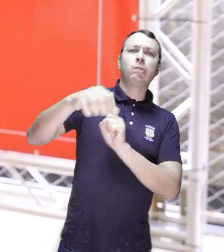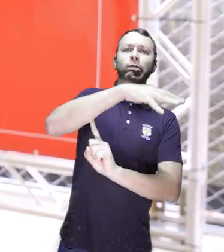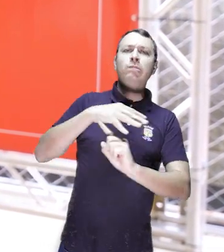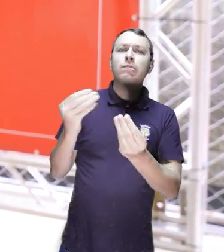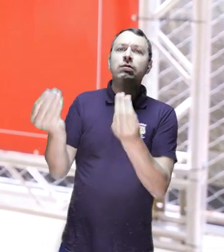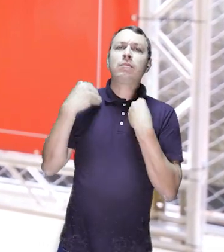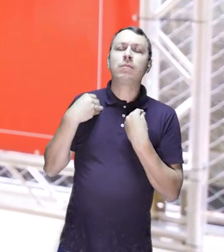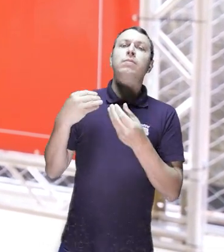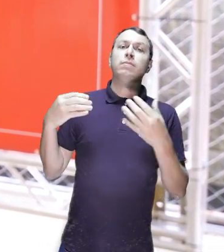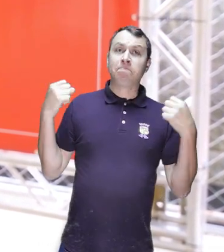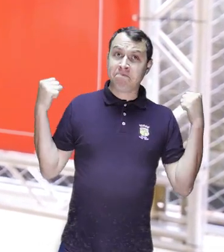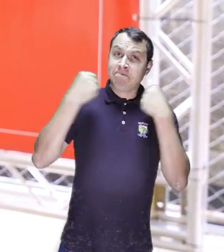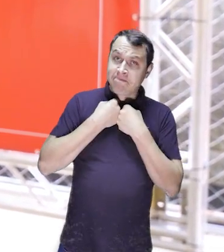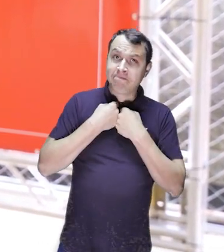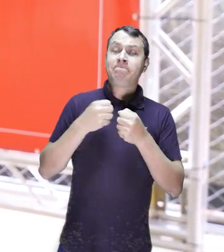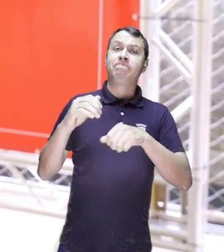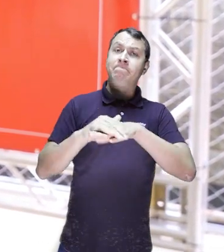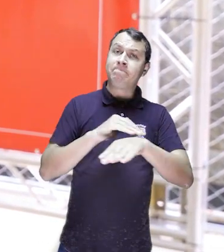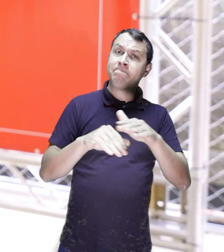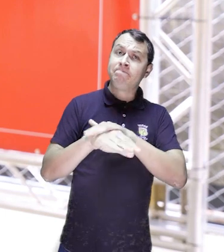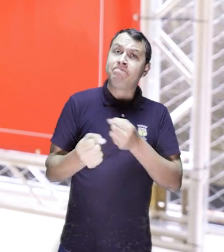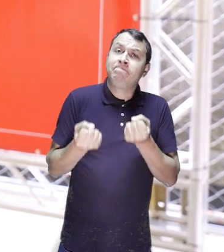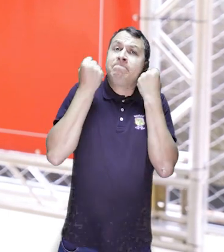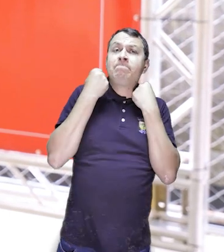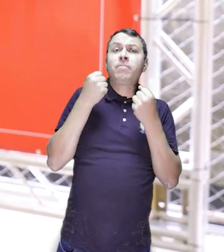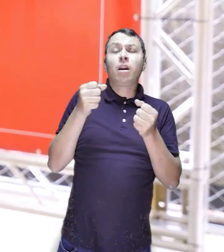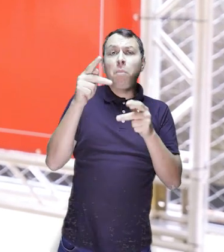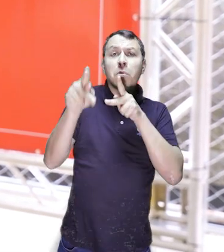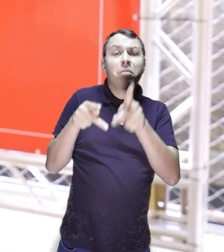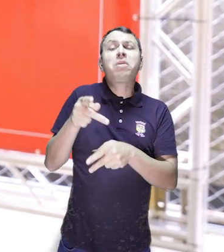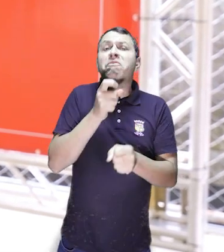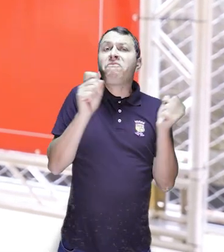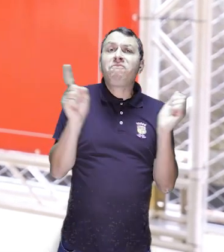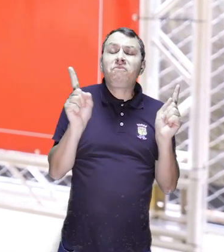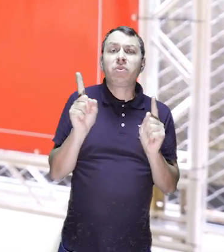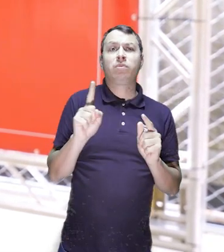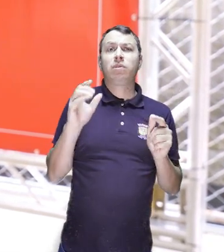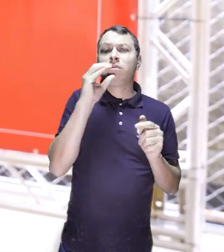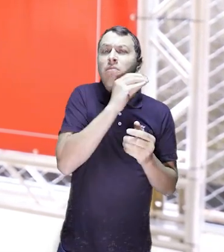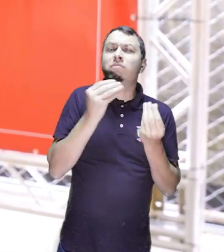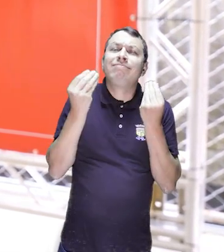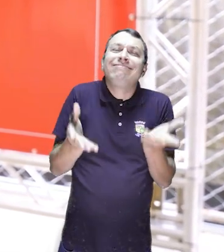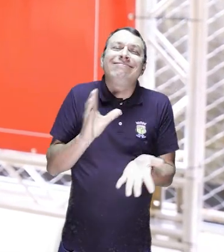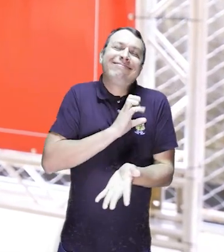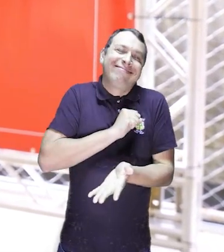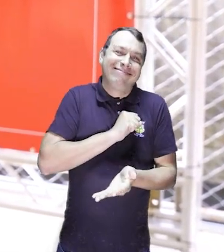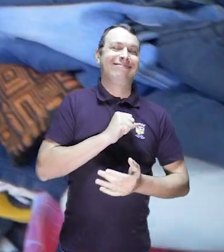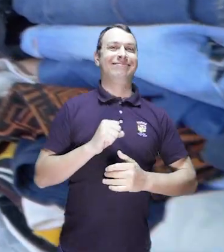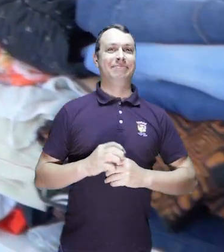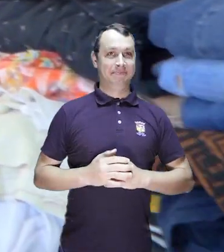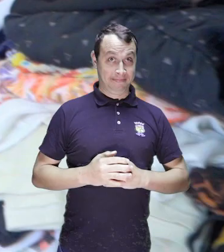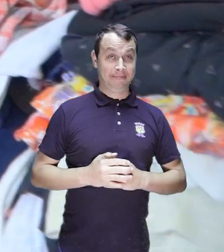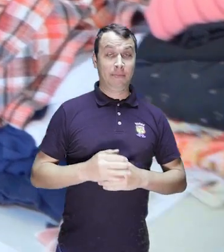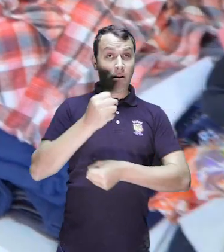um cobertor, um calçado, para que assim nossa população não passe frio. Doe amor, doando calor através dos agasalhos.